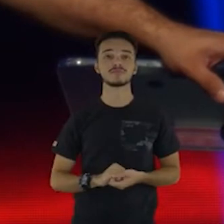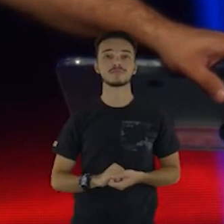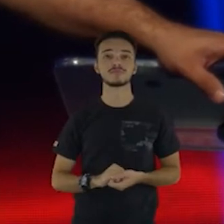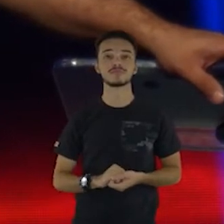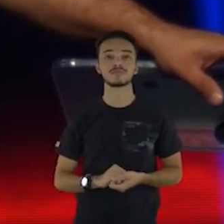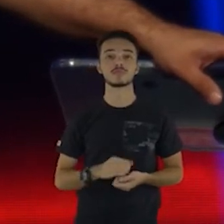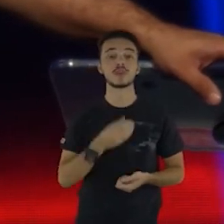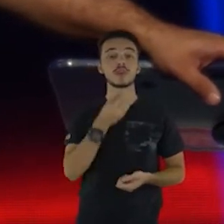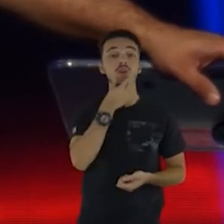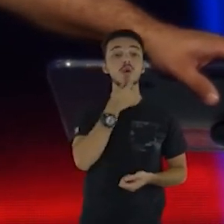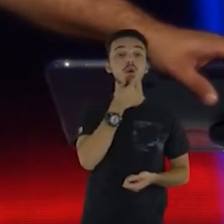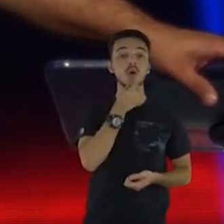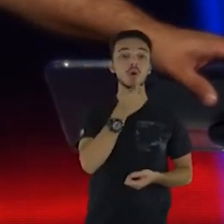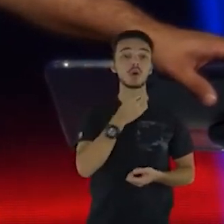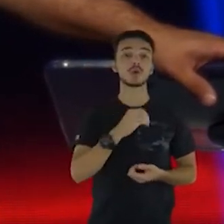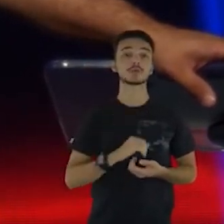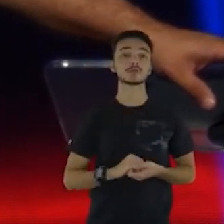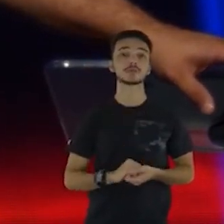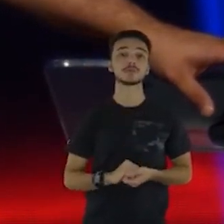Meninos,